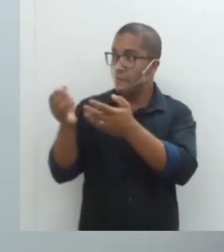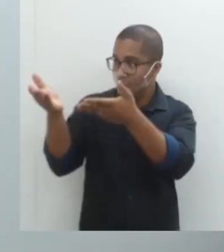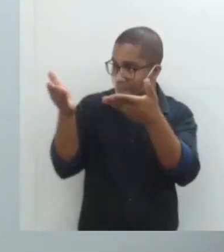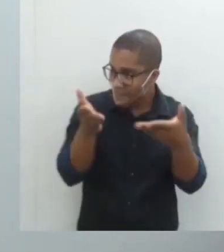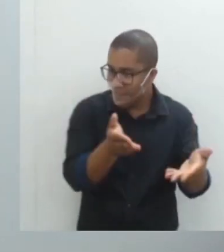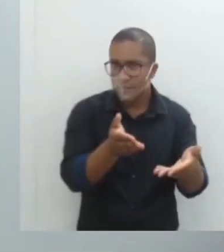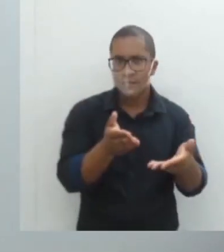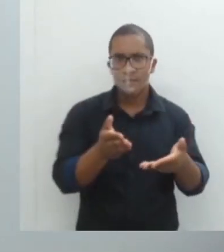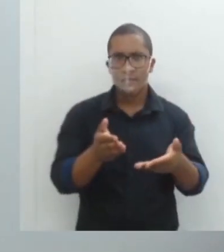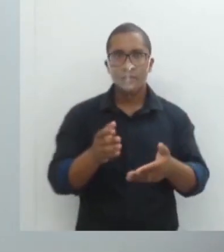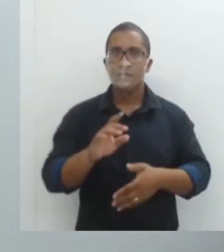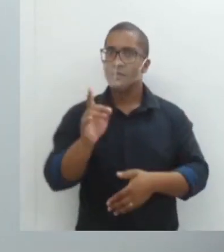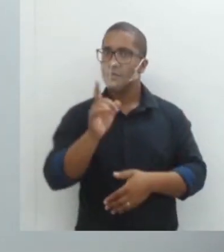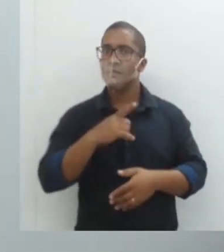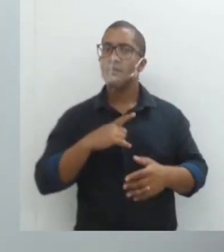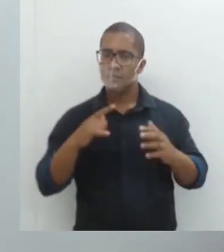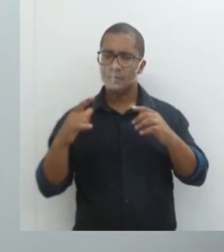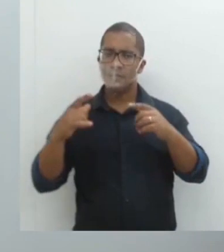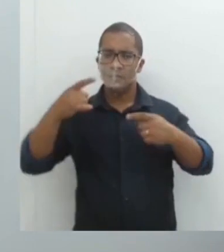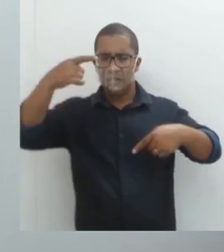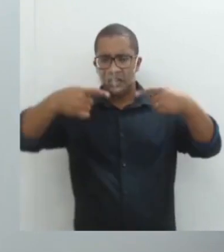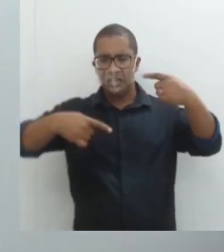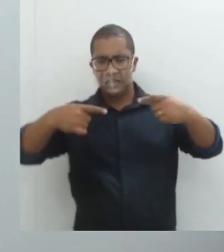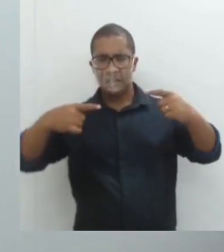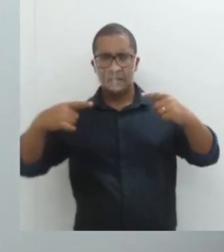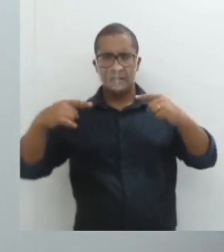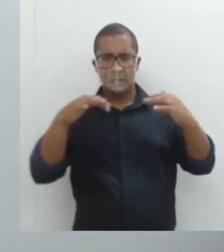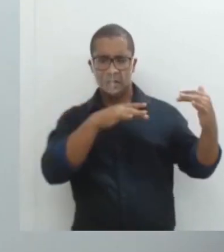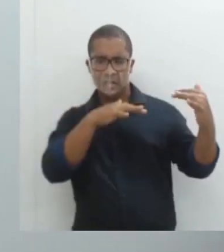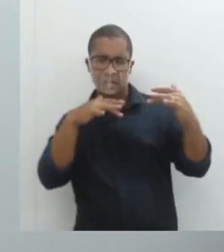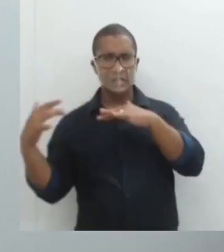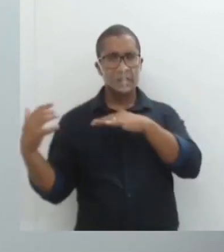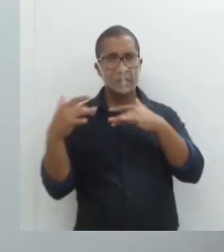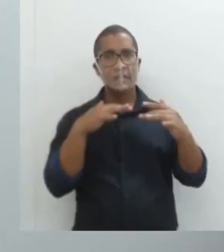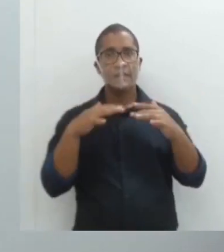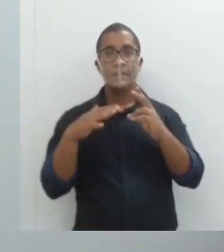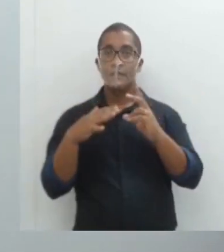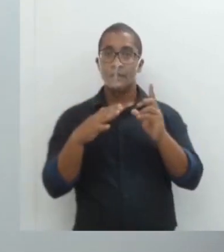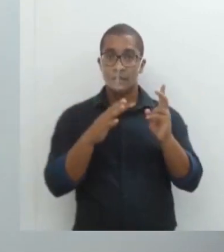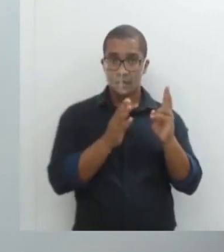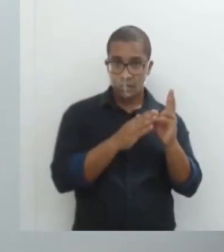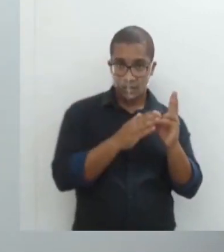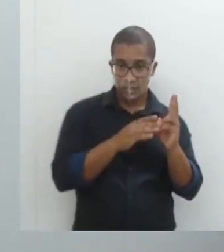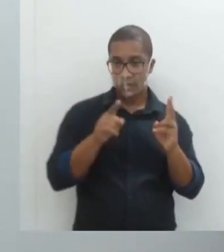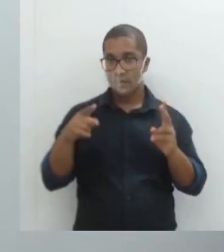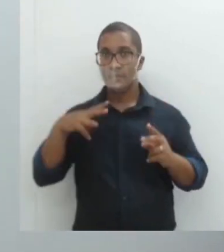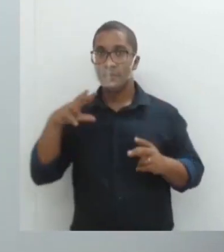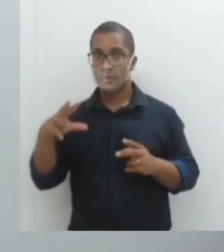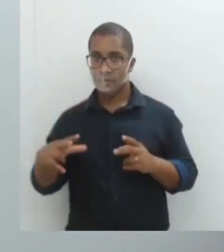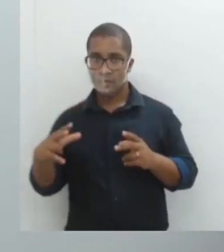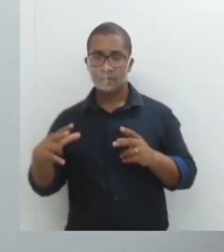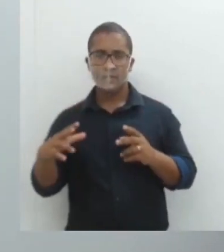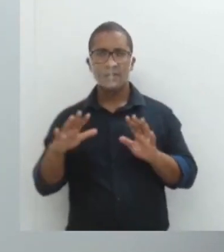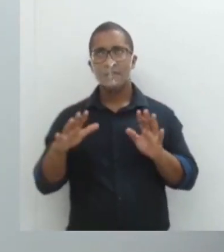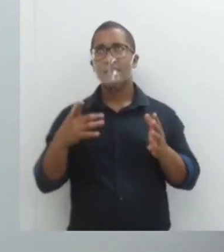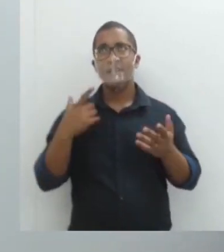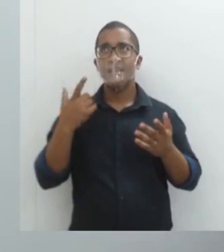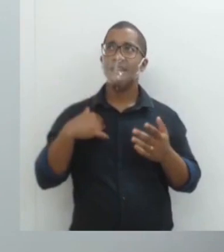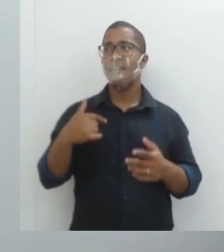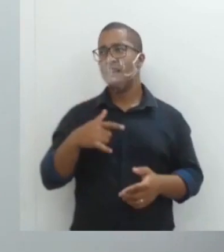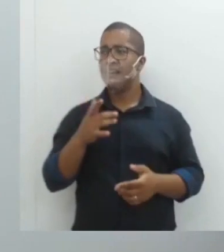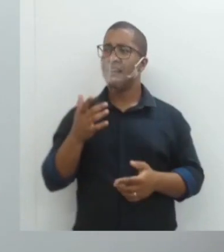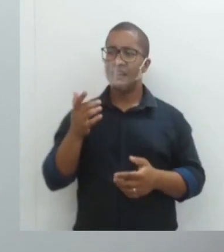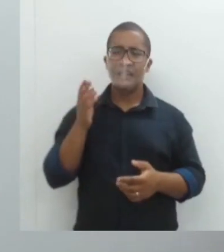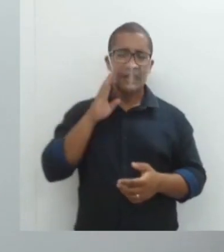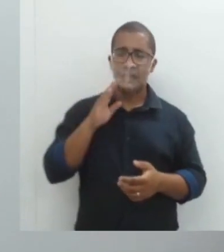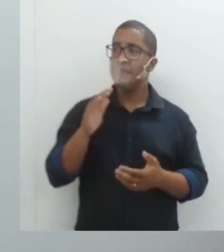não foi assim não. Houve um conflito, tá? Entre índios e portugueses. Não foi simplesmente uma coisa, hashtag, tá de boa, entre